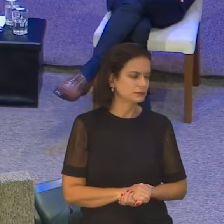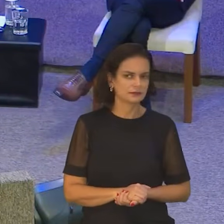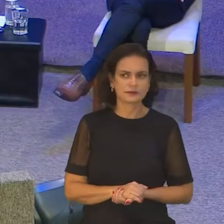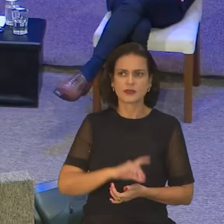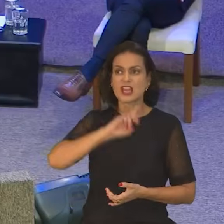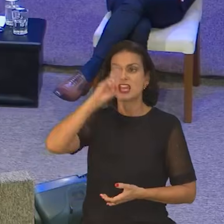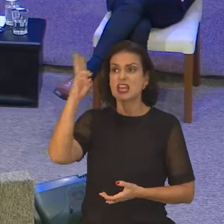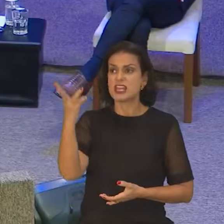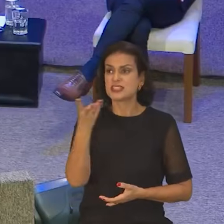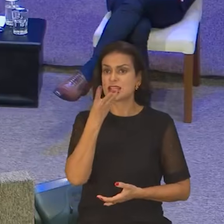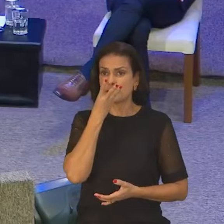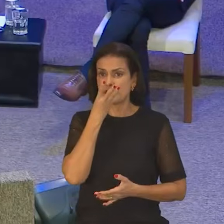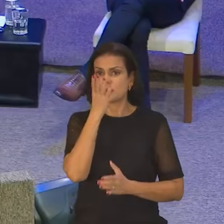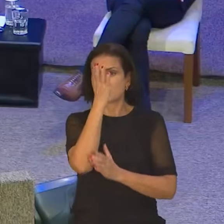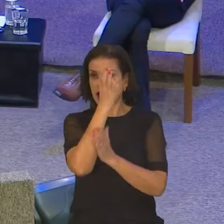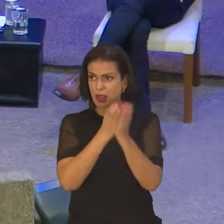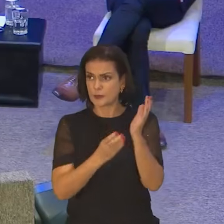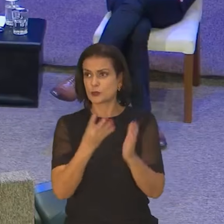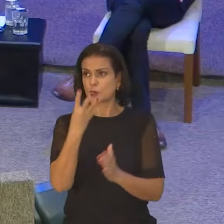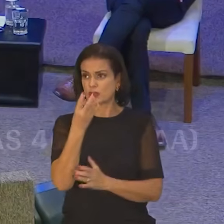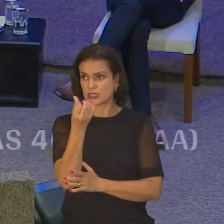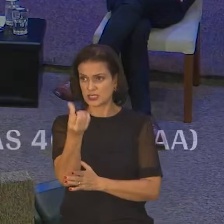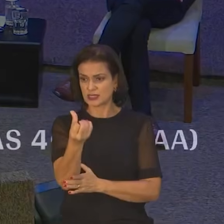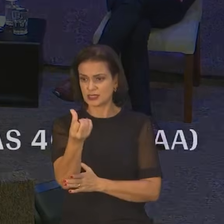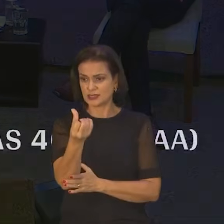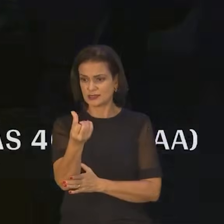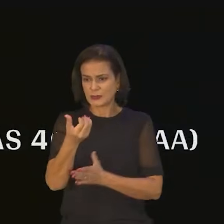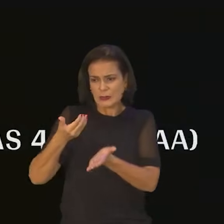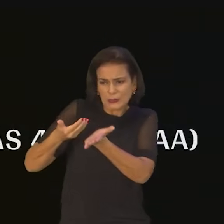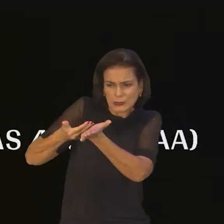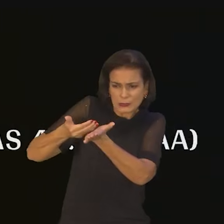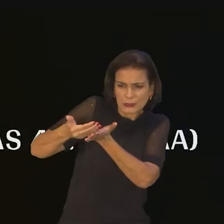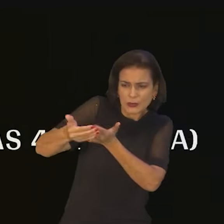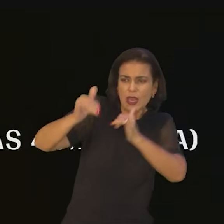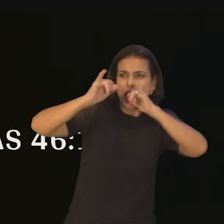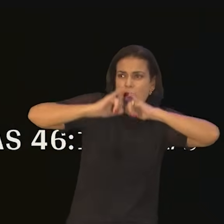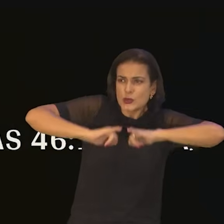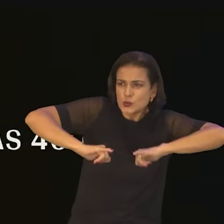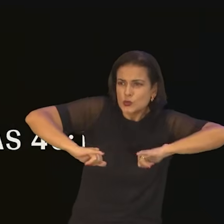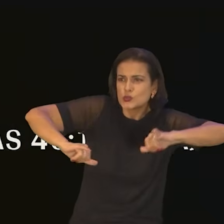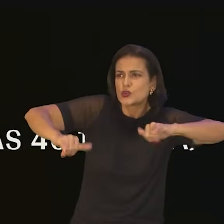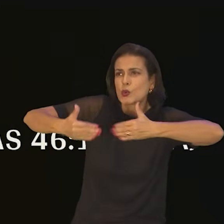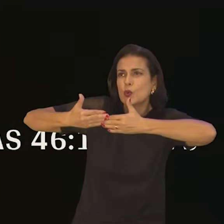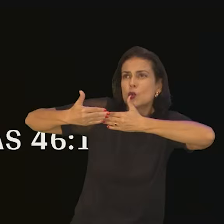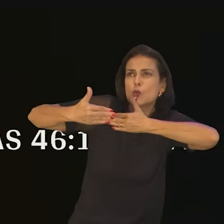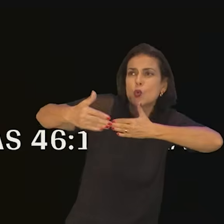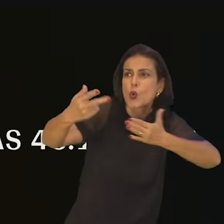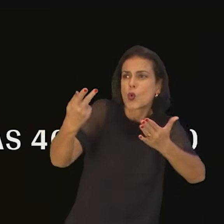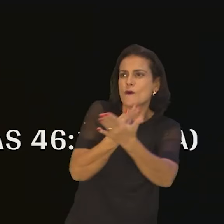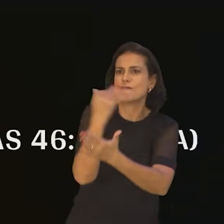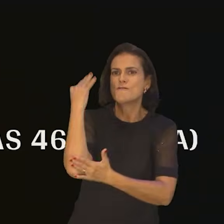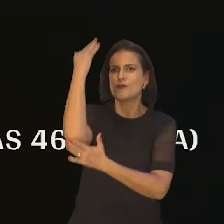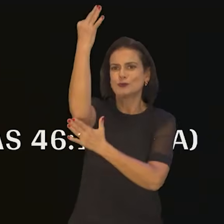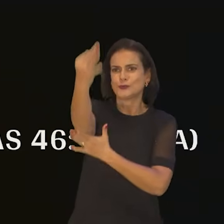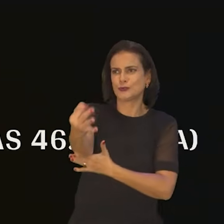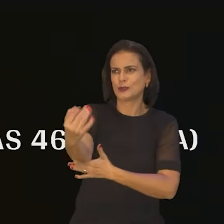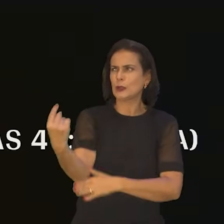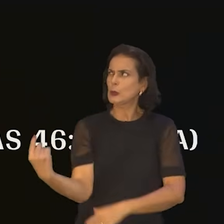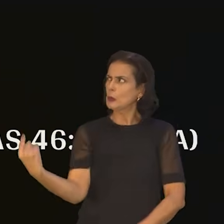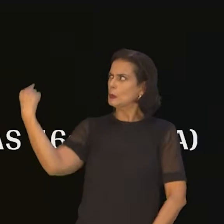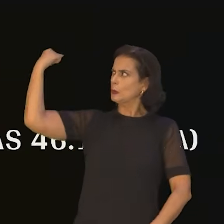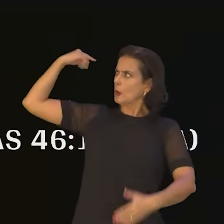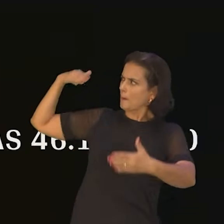Isaías 46, 10. Sim. Desde o princípio anuncio o que há de acontecer. E desde a